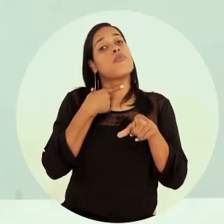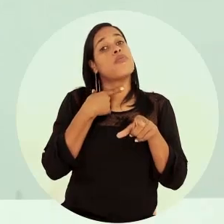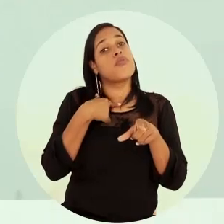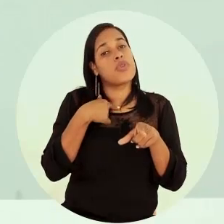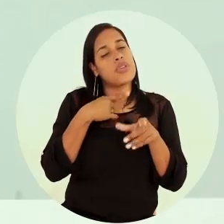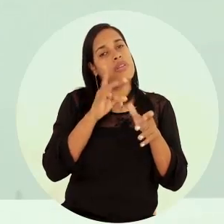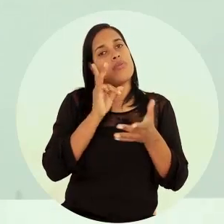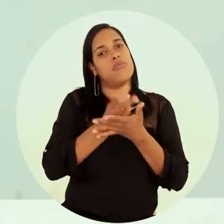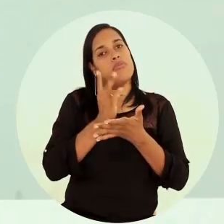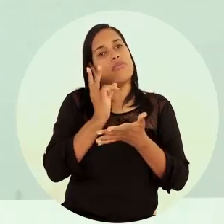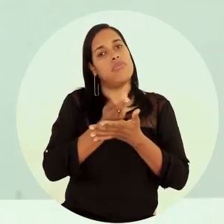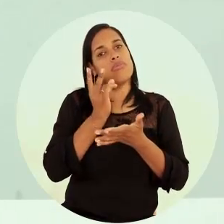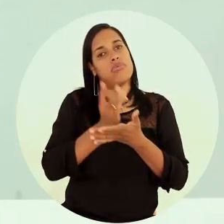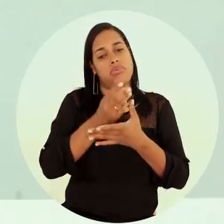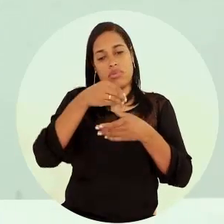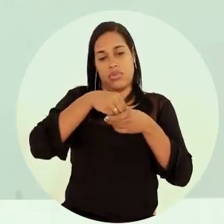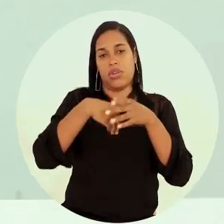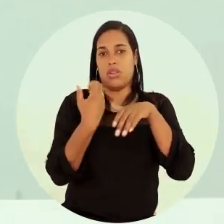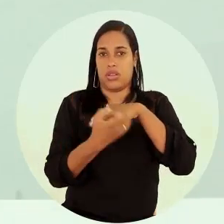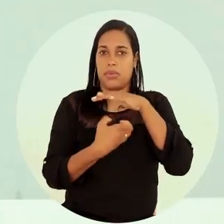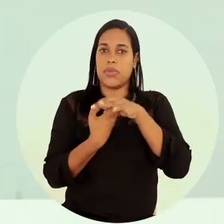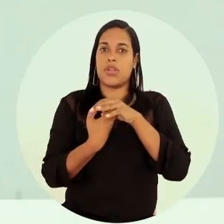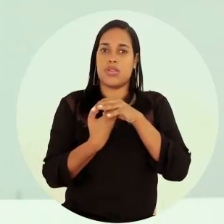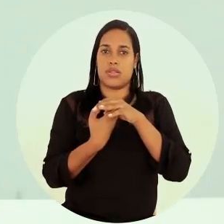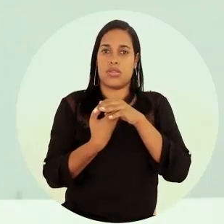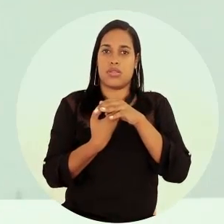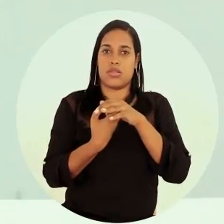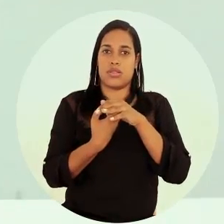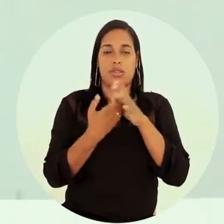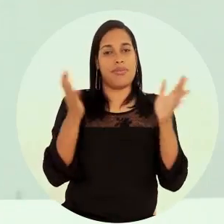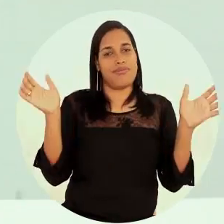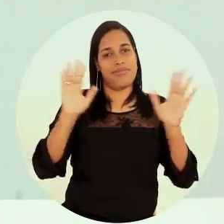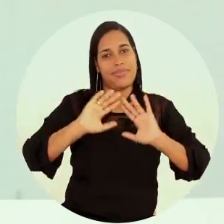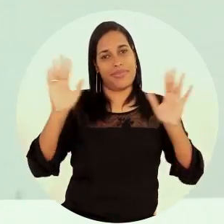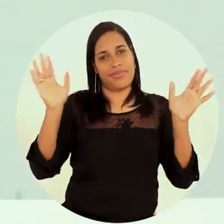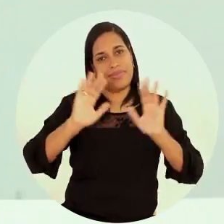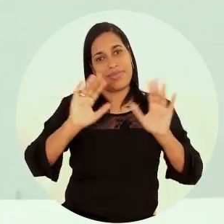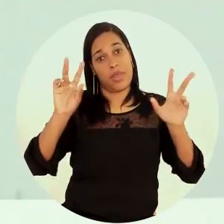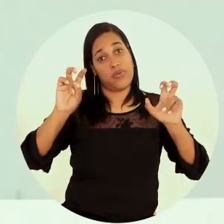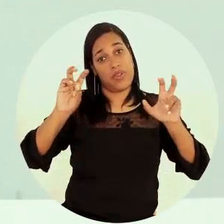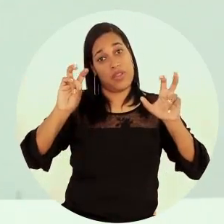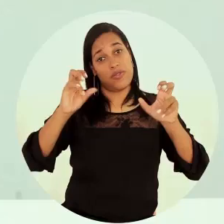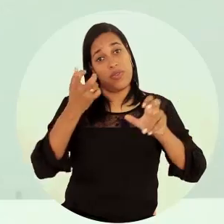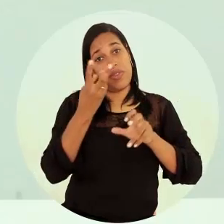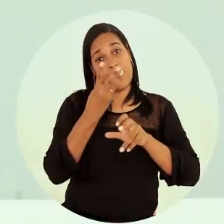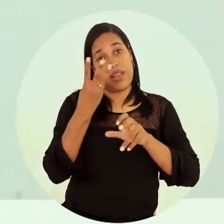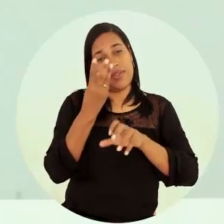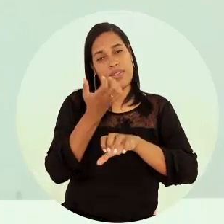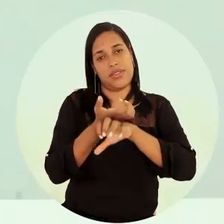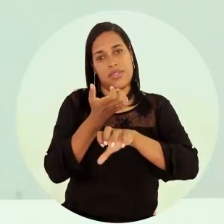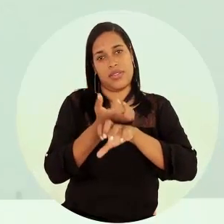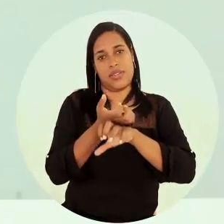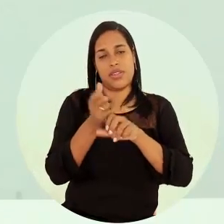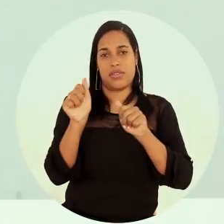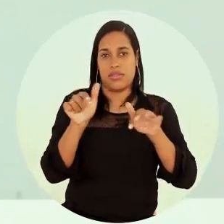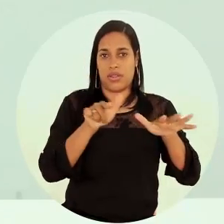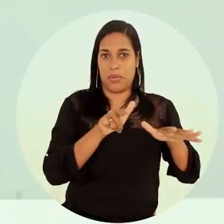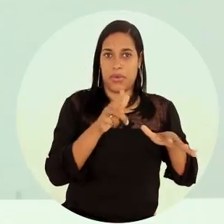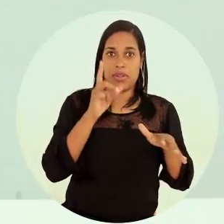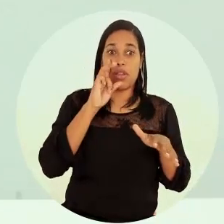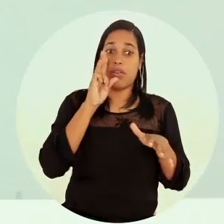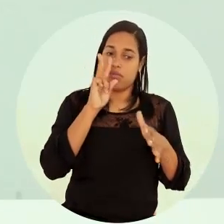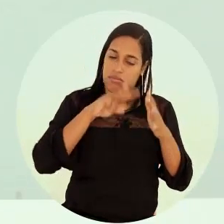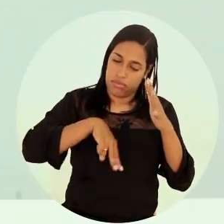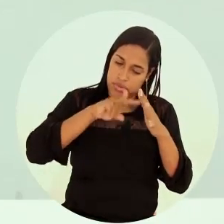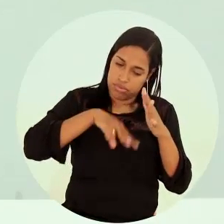de permanecer dentro daquela empresa. Ficamos por aqui com os assuntos da terceira semana. Fique de olho